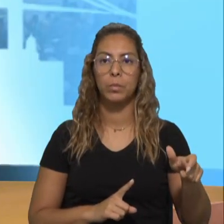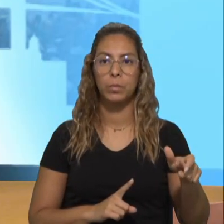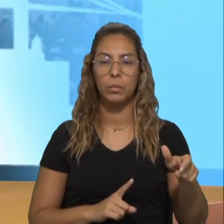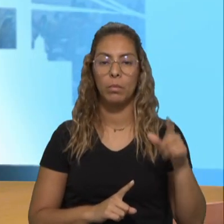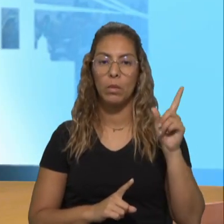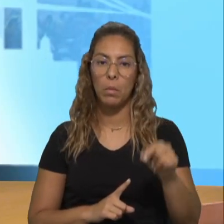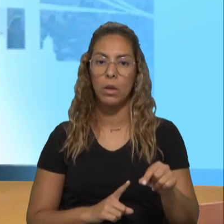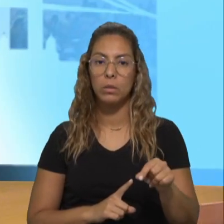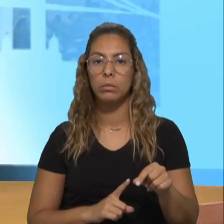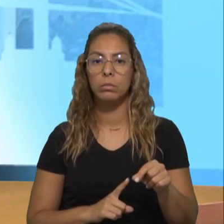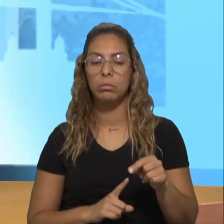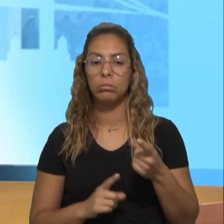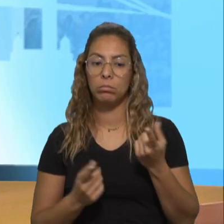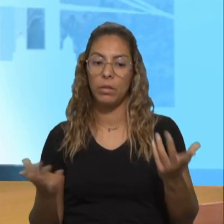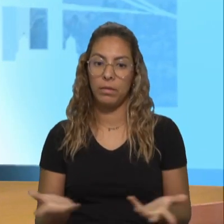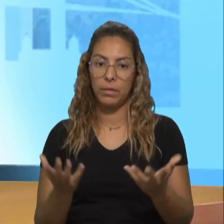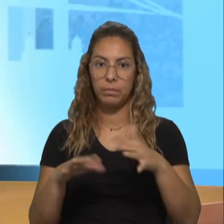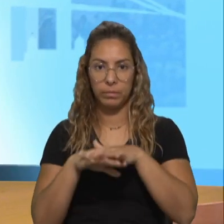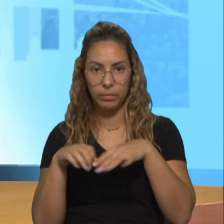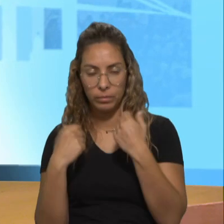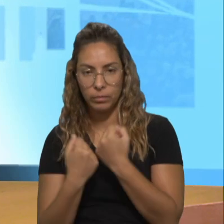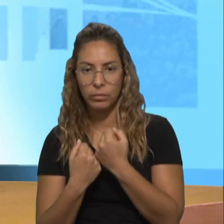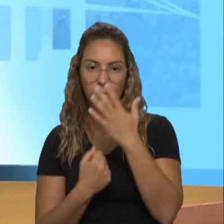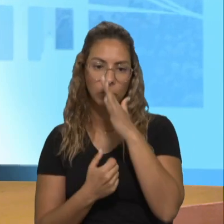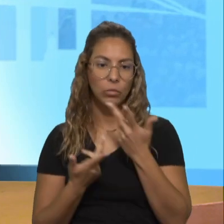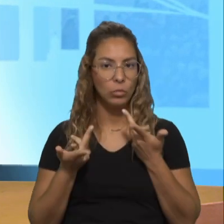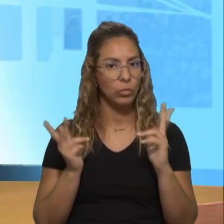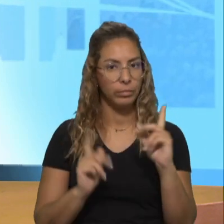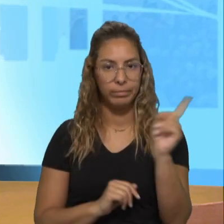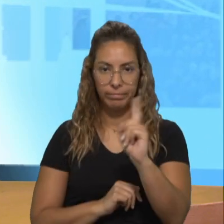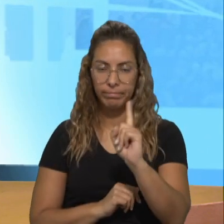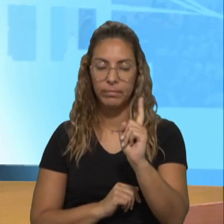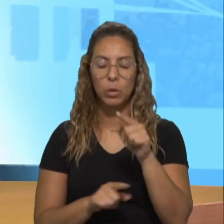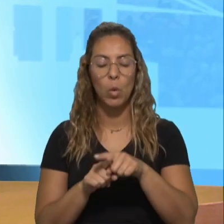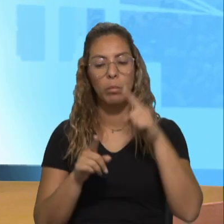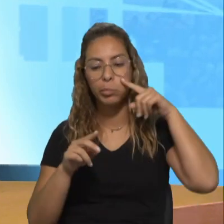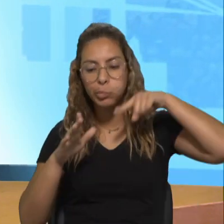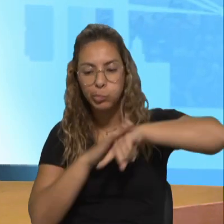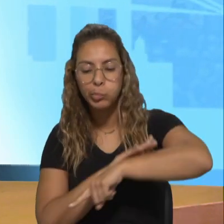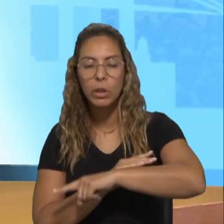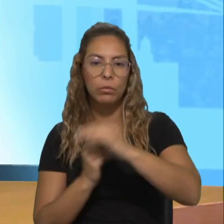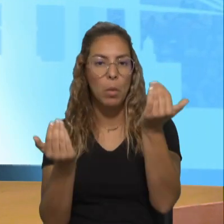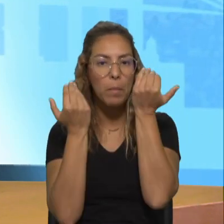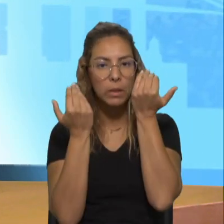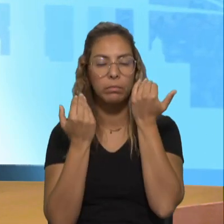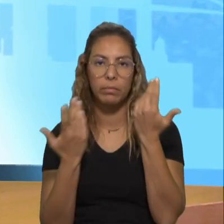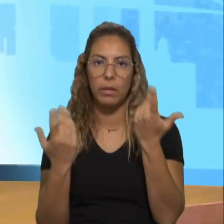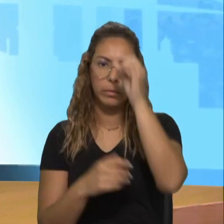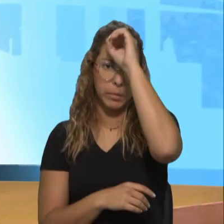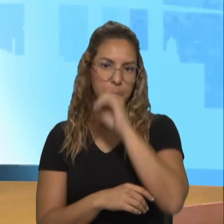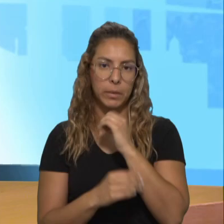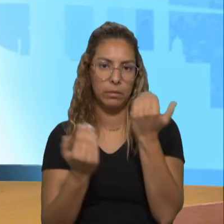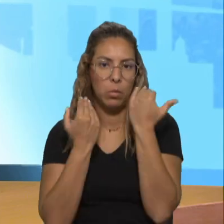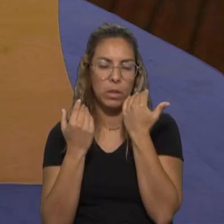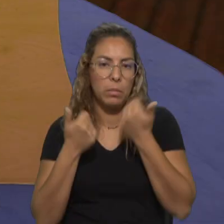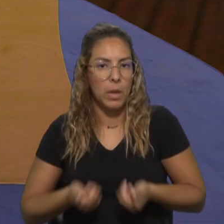nos promove as redes sociais, quando as pessoas não estão disponíveis a ir procurar mais, de facto, a desinformação é muito fácil